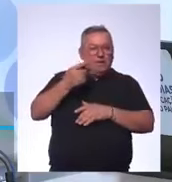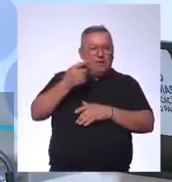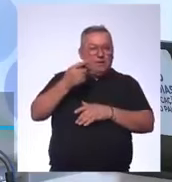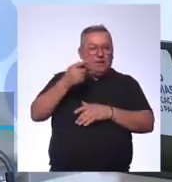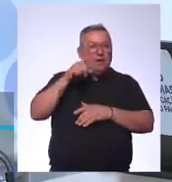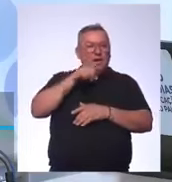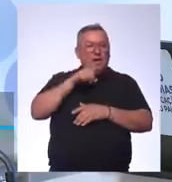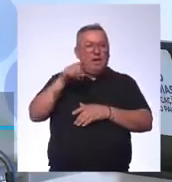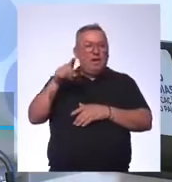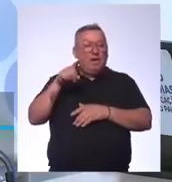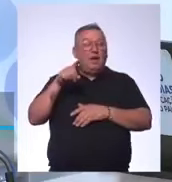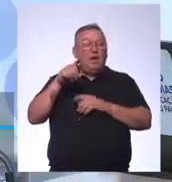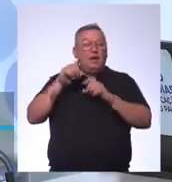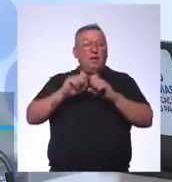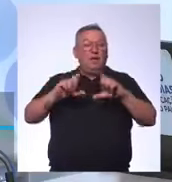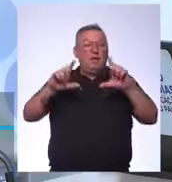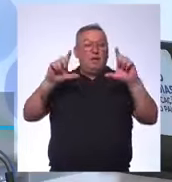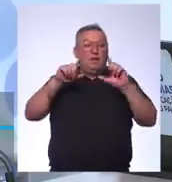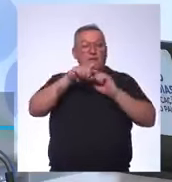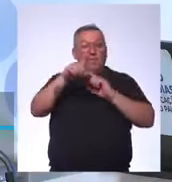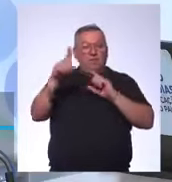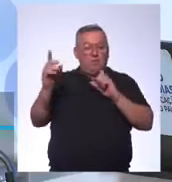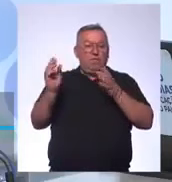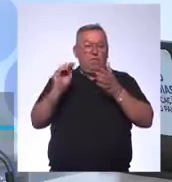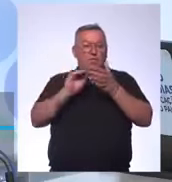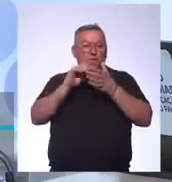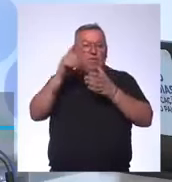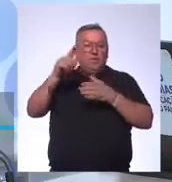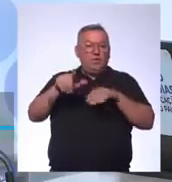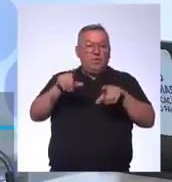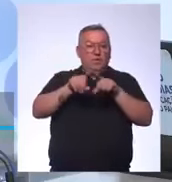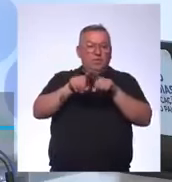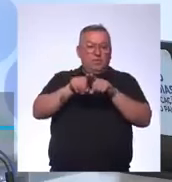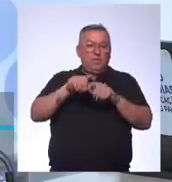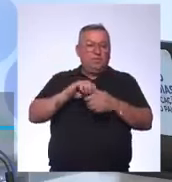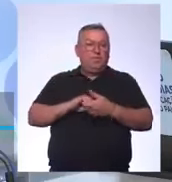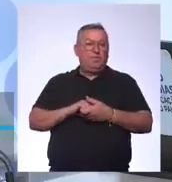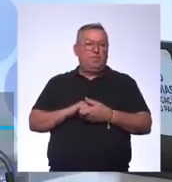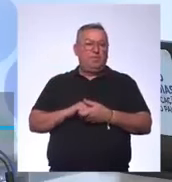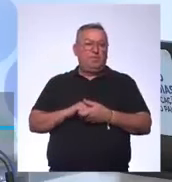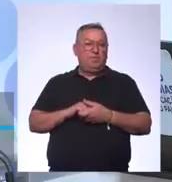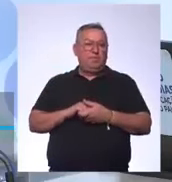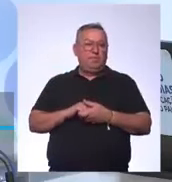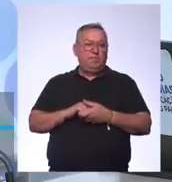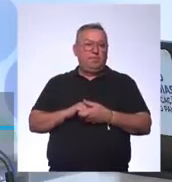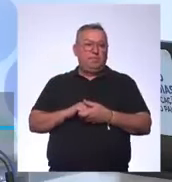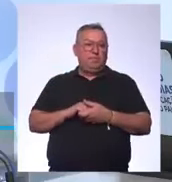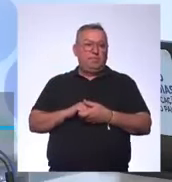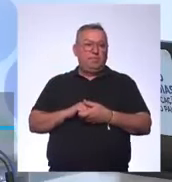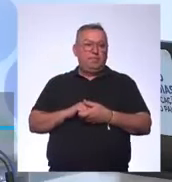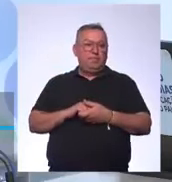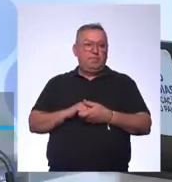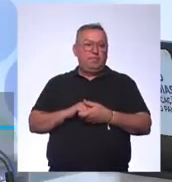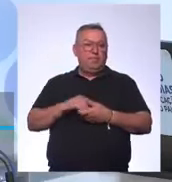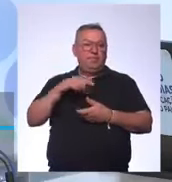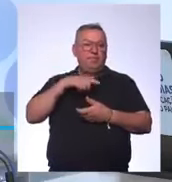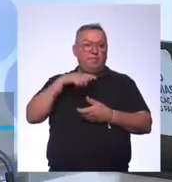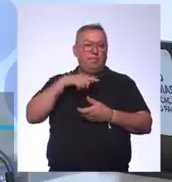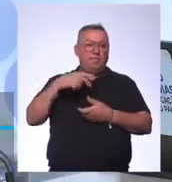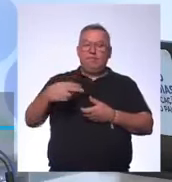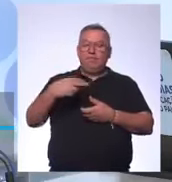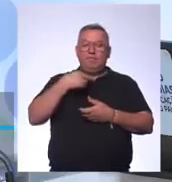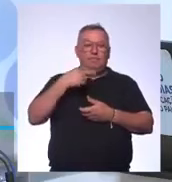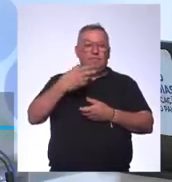Essa imagem do garotinho, e vocês podem colocar uma outra imagem, tá? Para compor aí o texto. A gente não